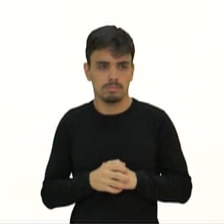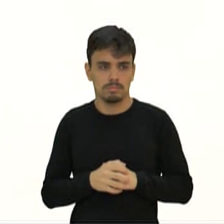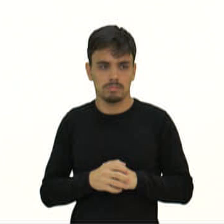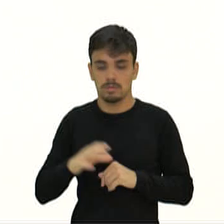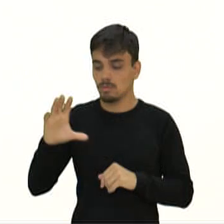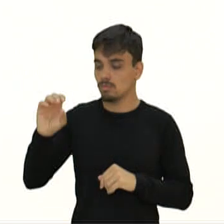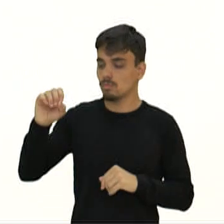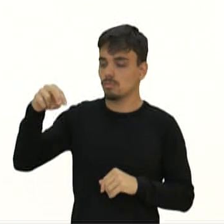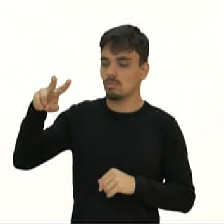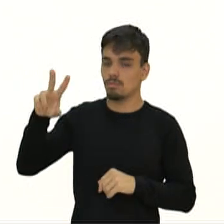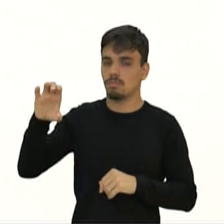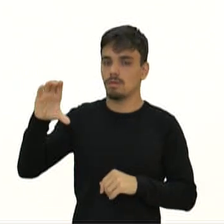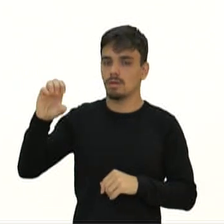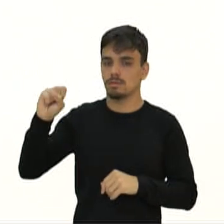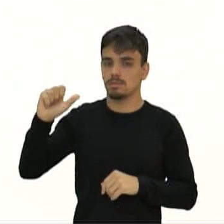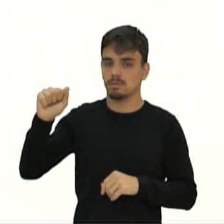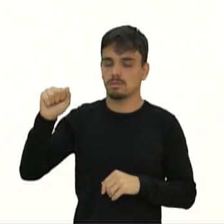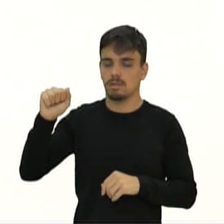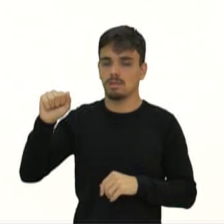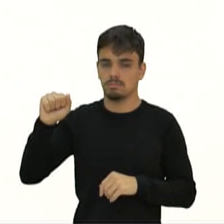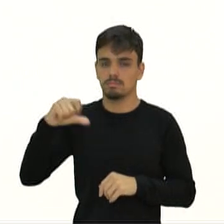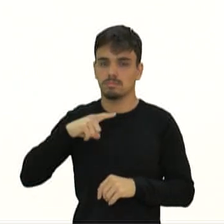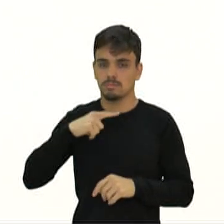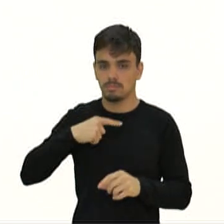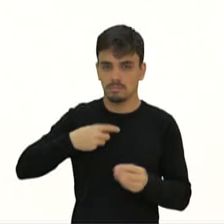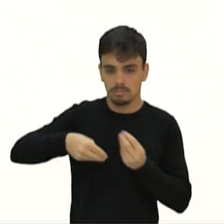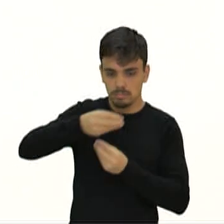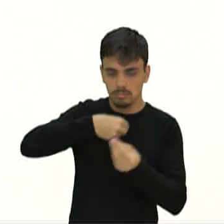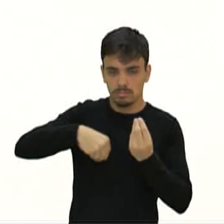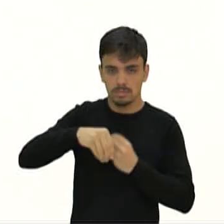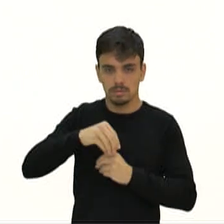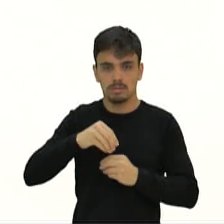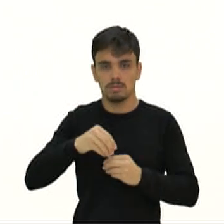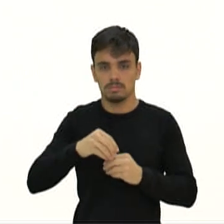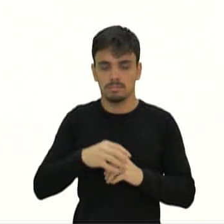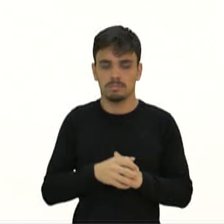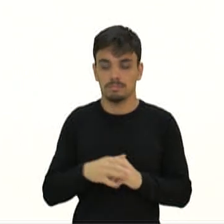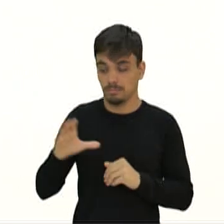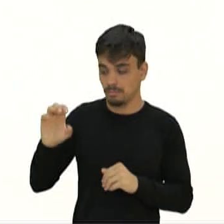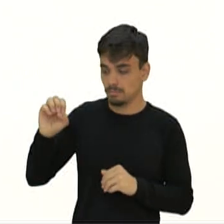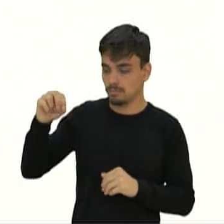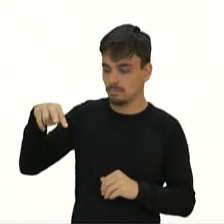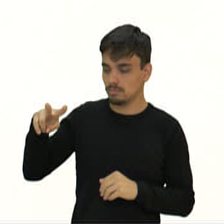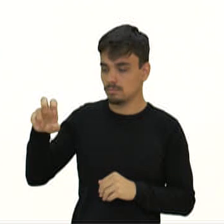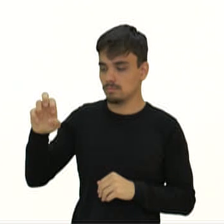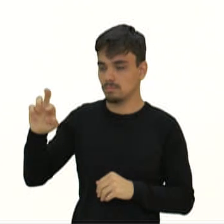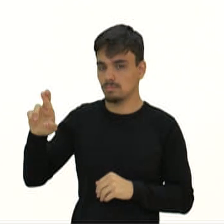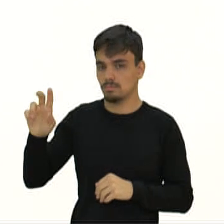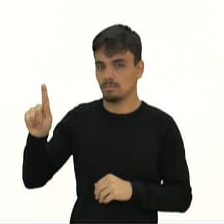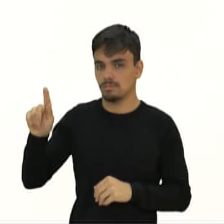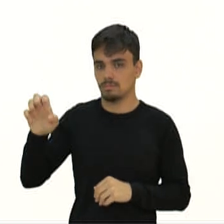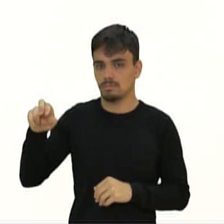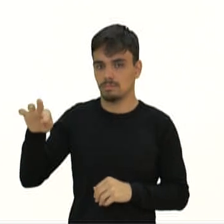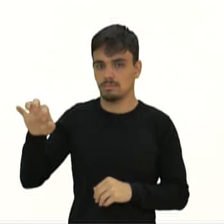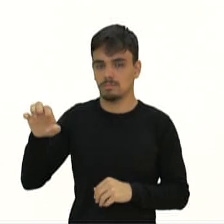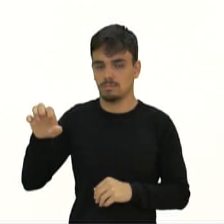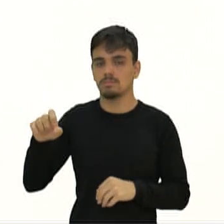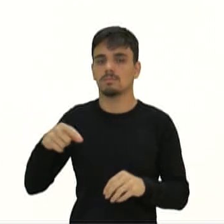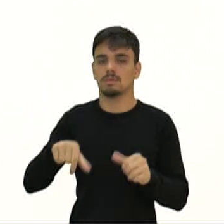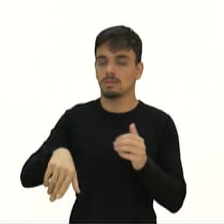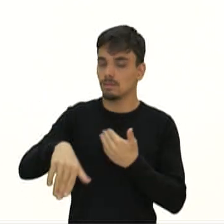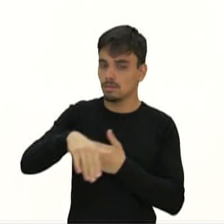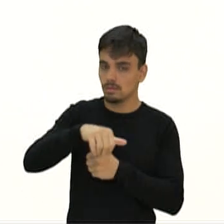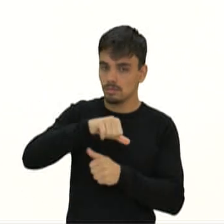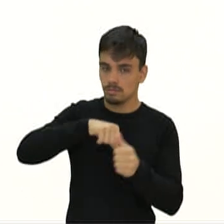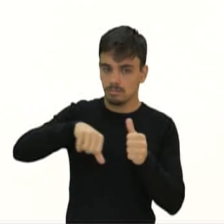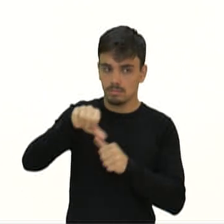convexa. E aqui nesse componente convergente, aí nesse componente você vai convergir a lente de